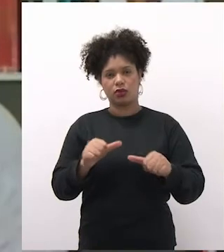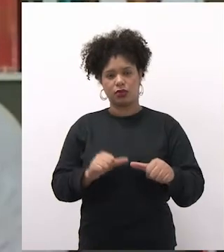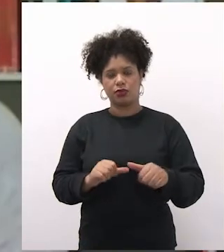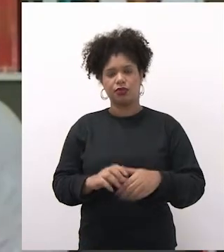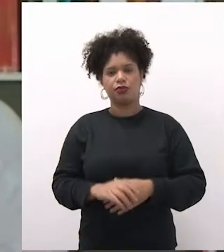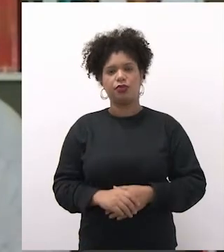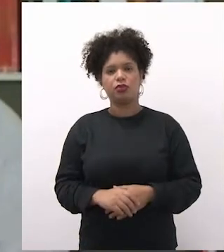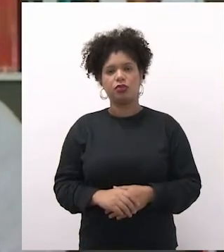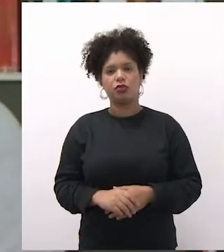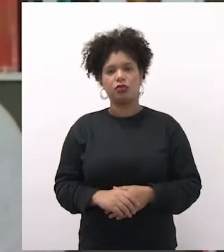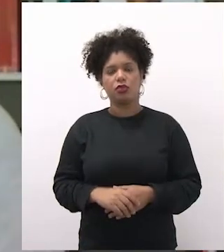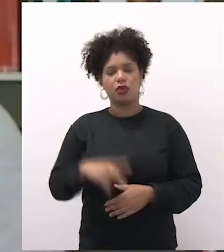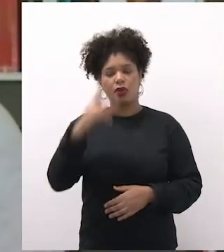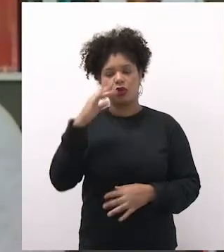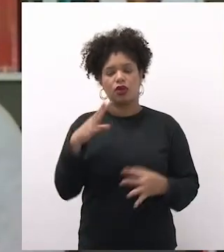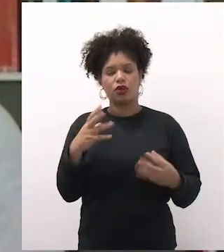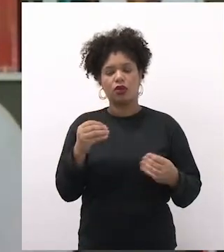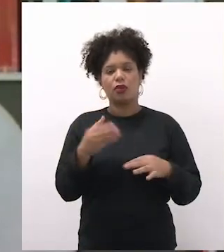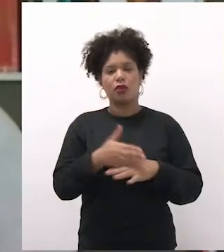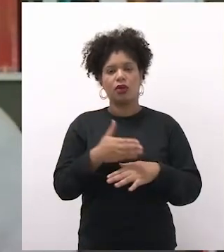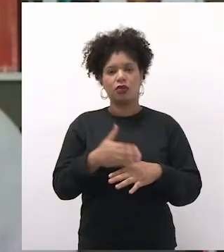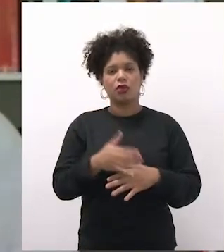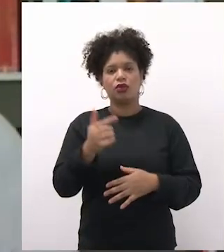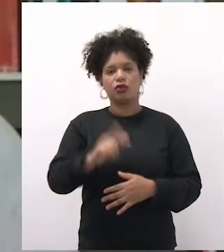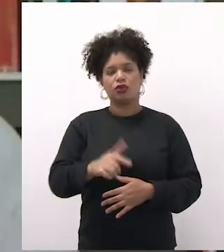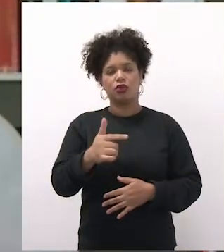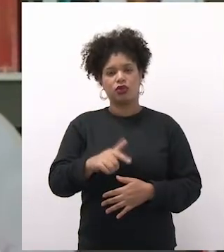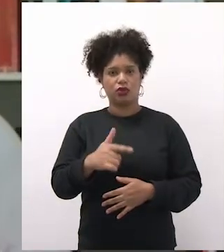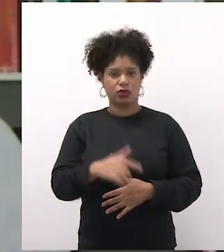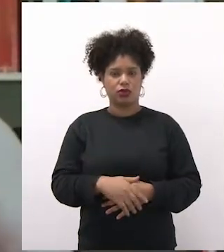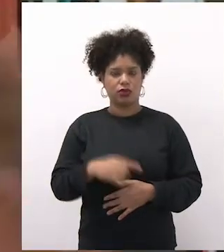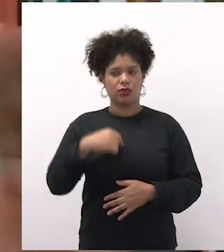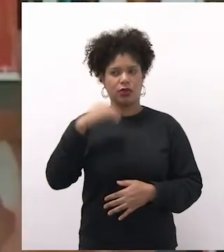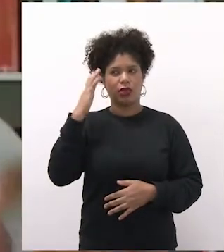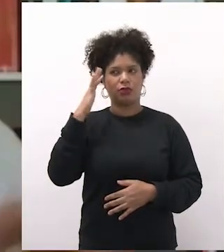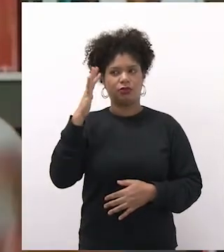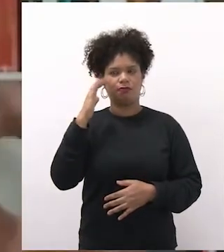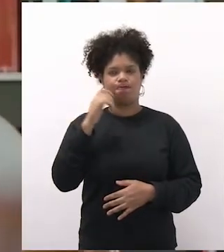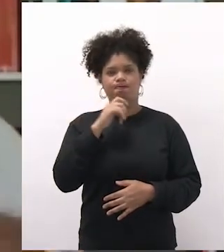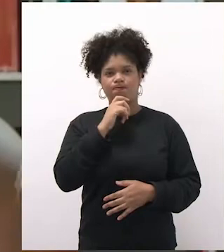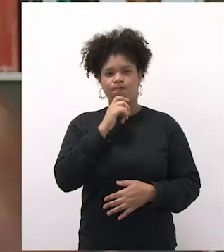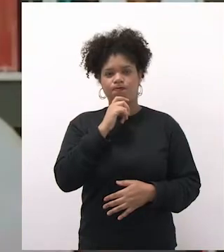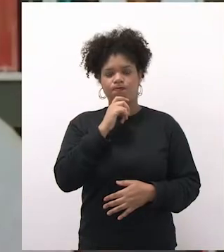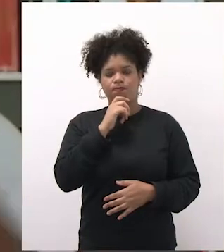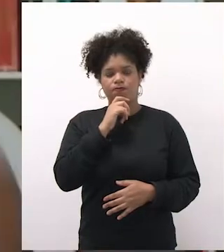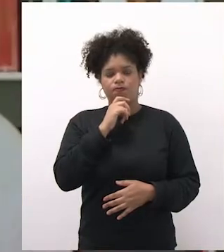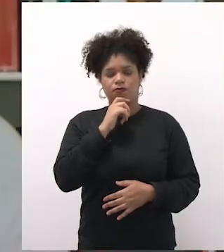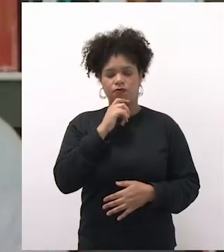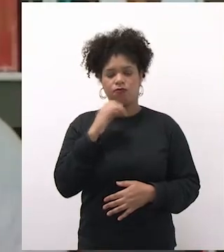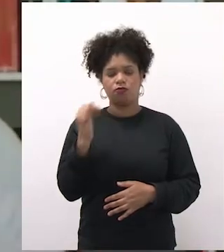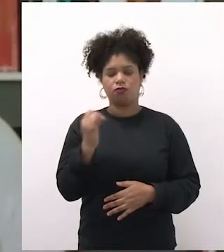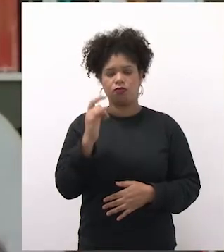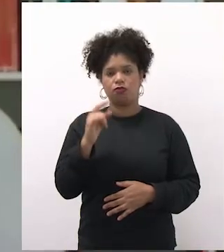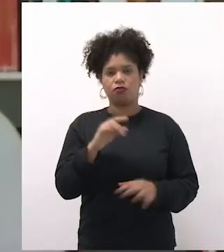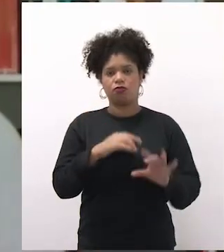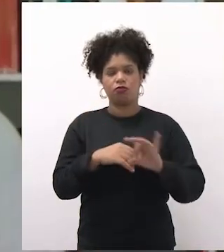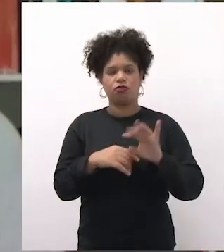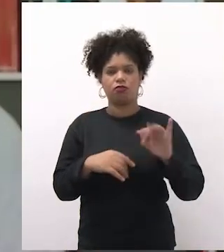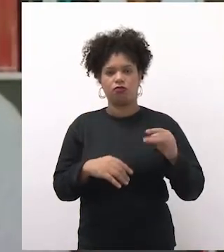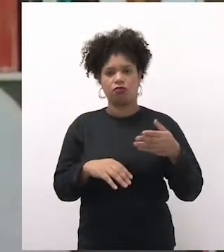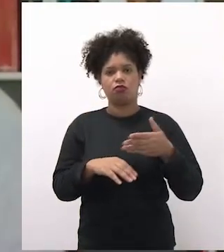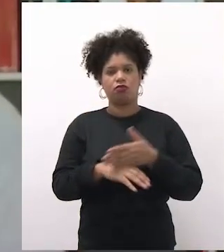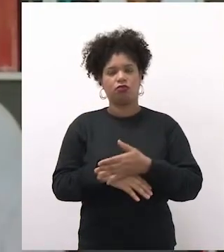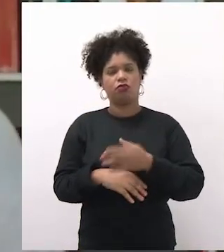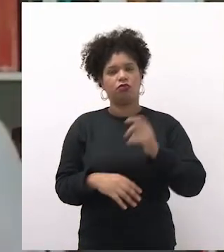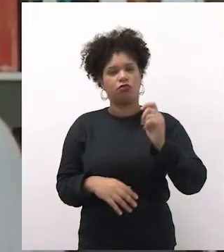pessoas participem a cada encontro. Quando a gente pensa nessa ideia de fazer com que as pessoas participem a cada encontro, a